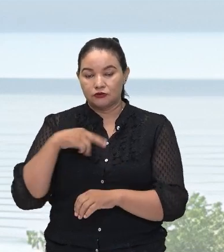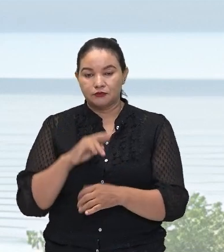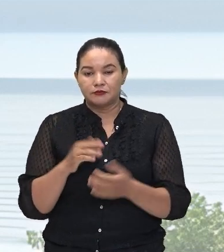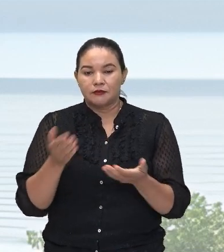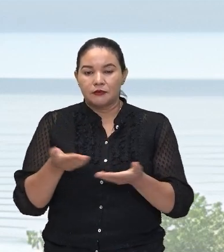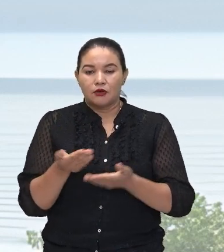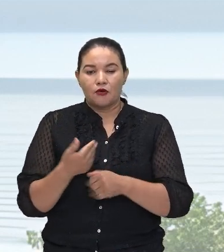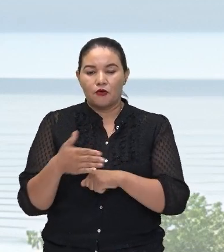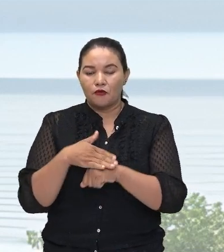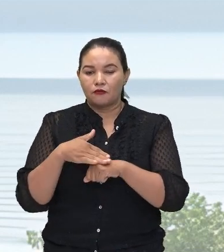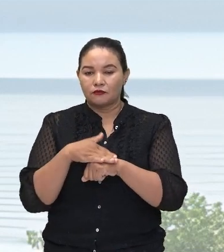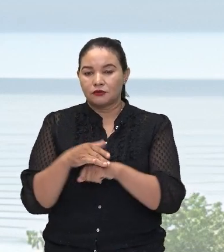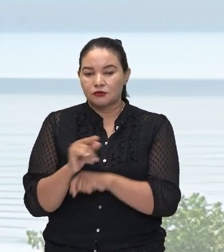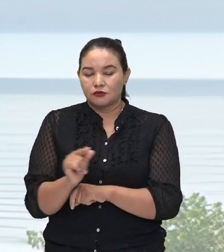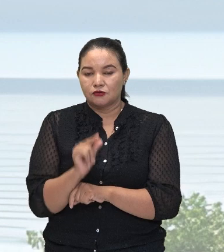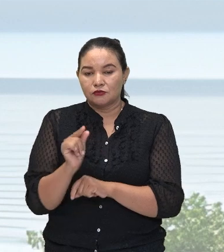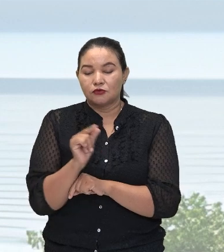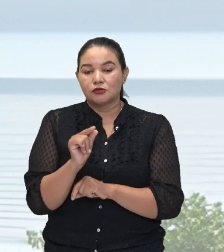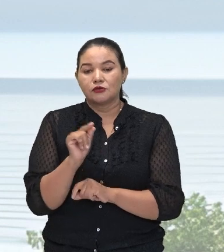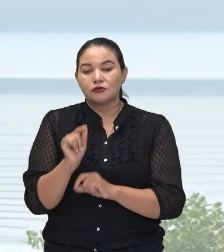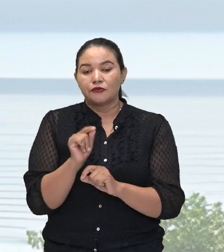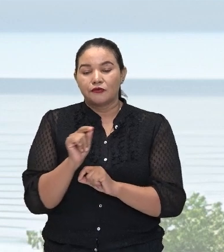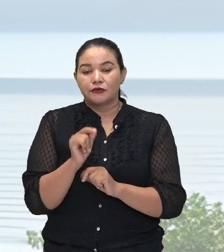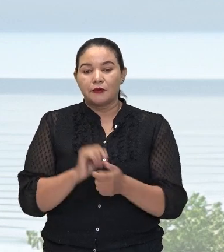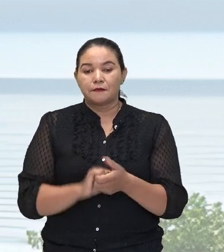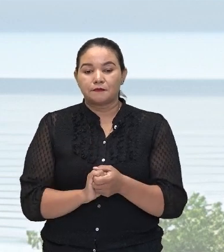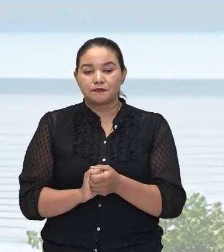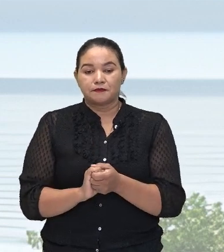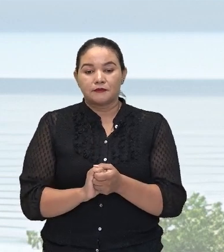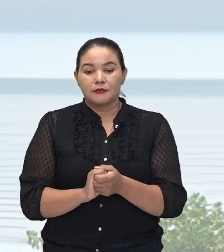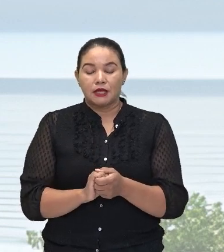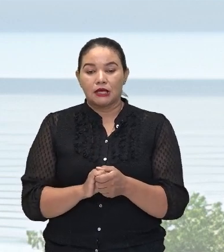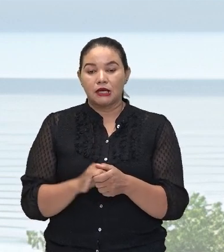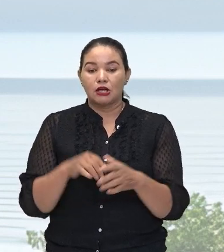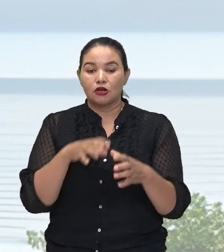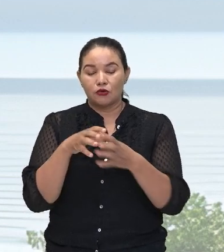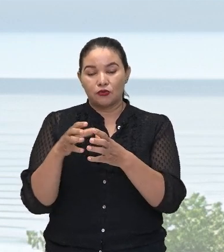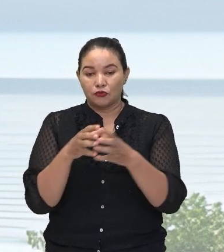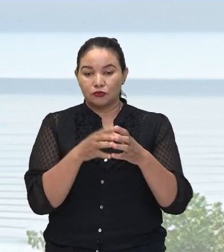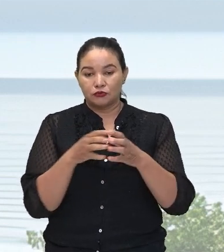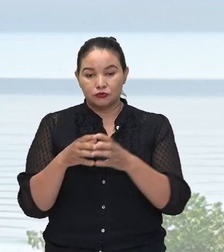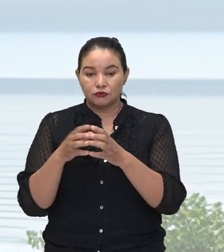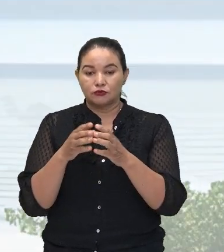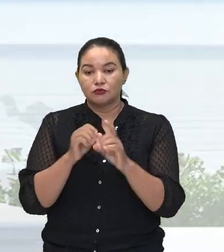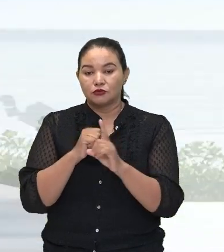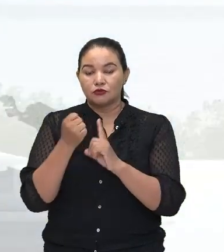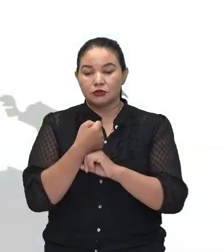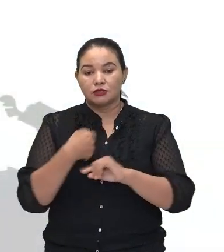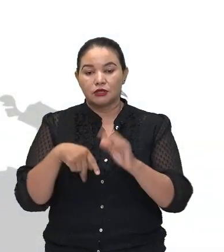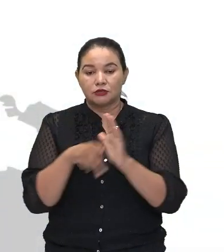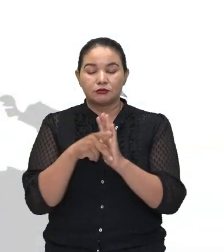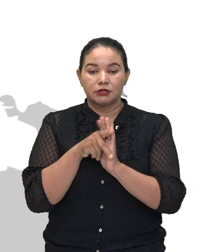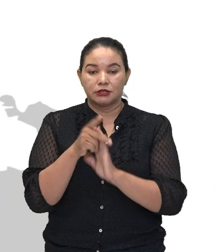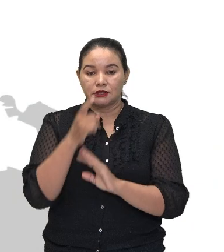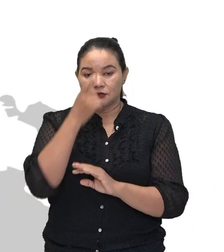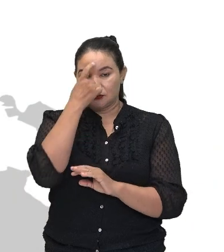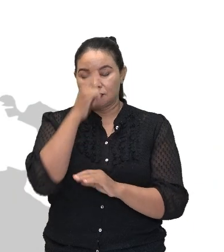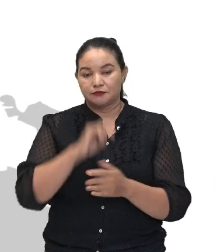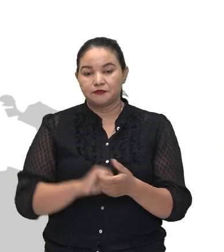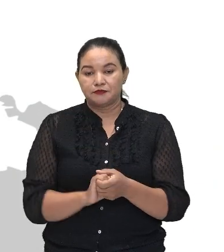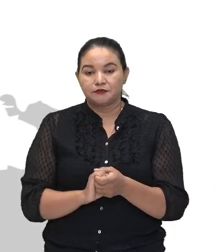vamos conversar um pouco sobre as castas que formam a sociedade indiana. A Índia é